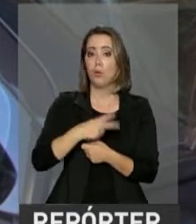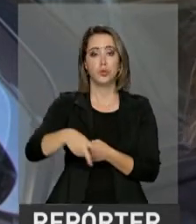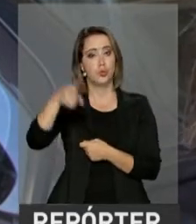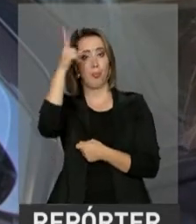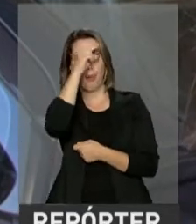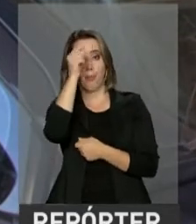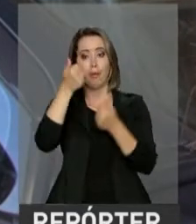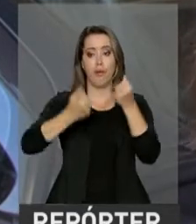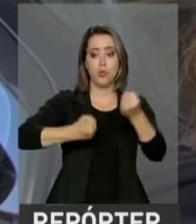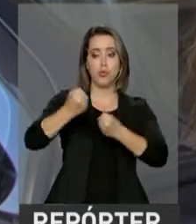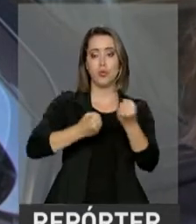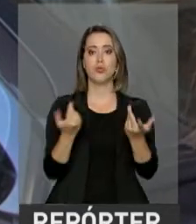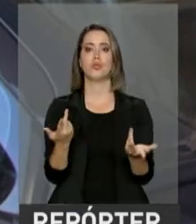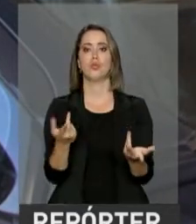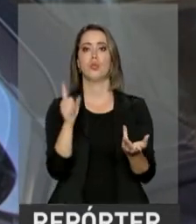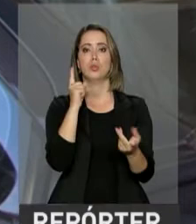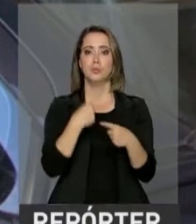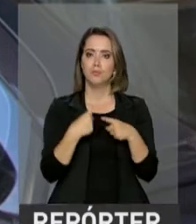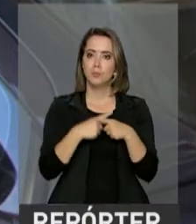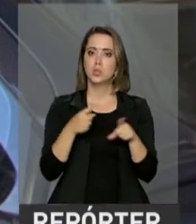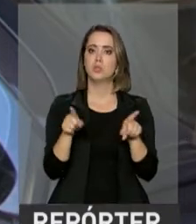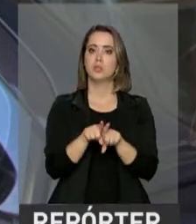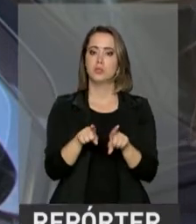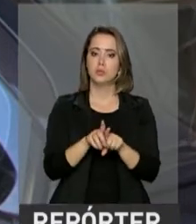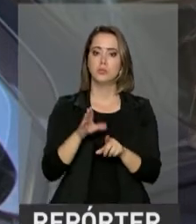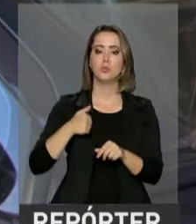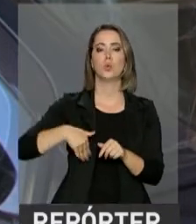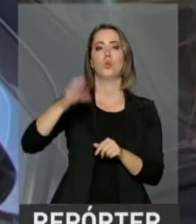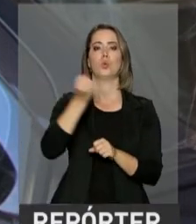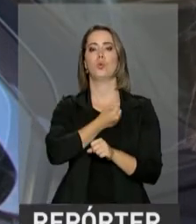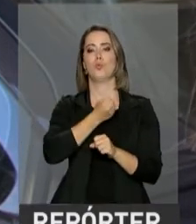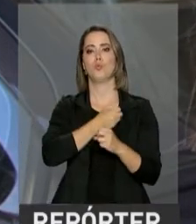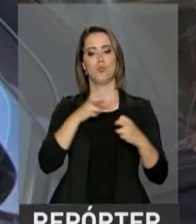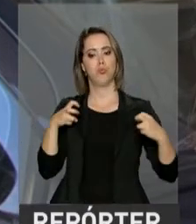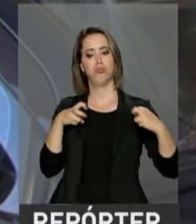peguem a direção, porque isso também tem causado um grande número de acidentes na rodovia.